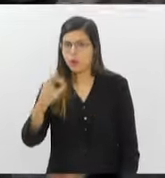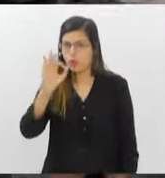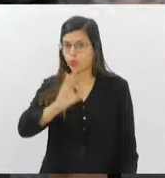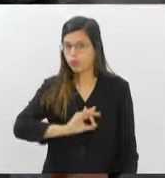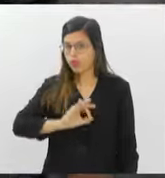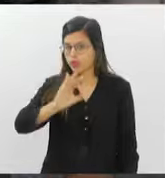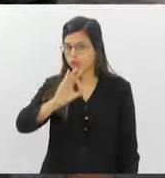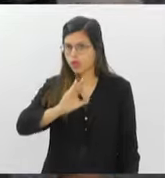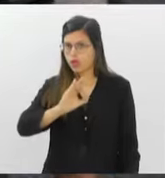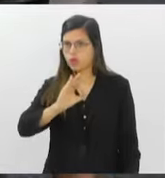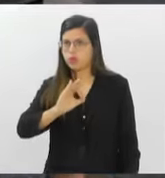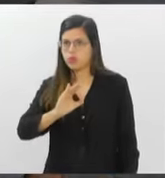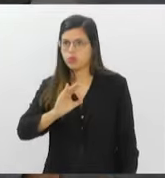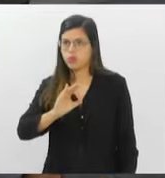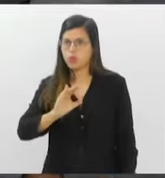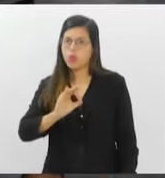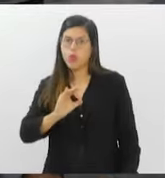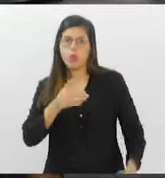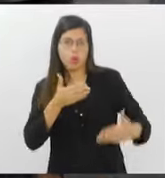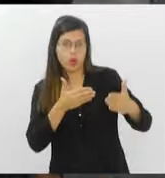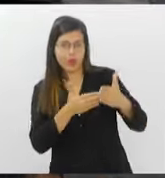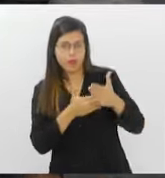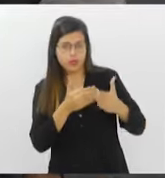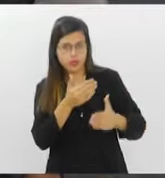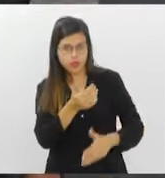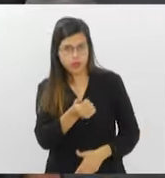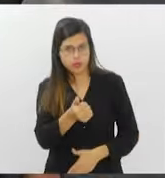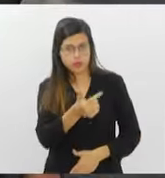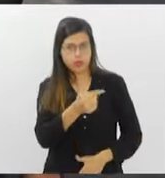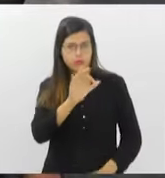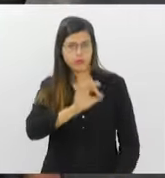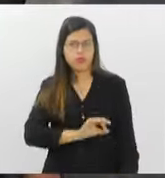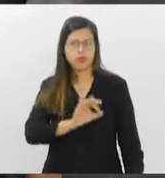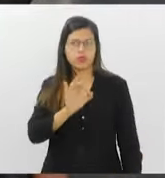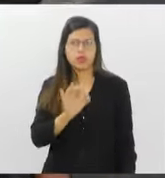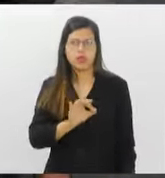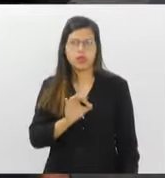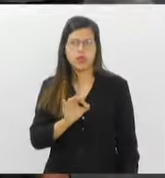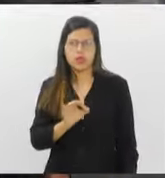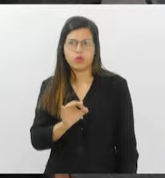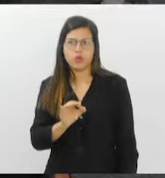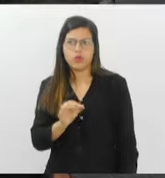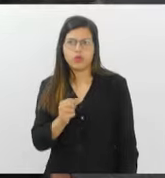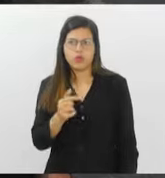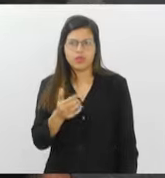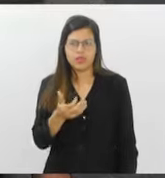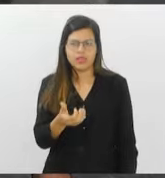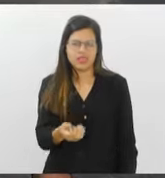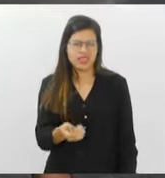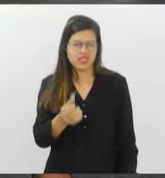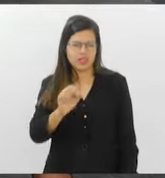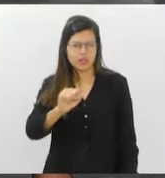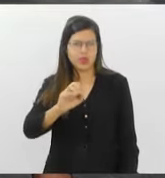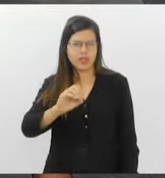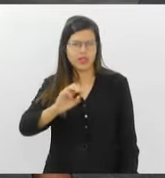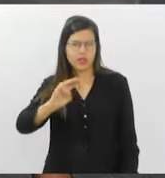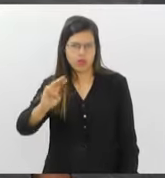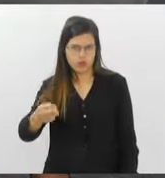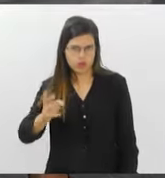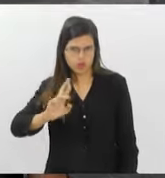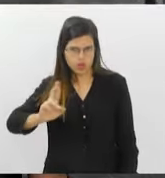9,4% dos 12%, o que dá aproximadamente uns 680 milhões de